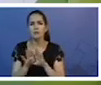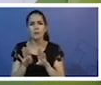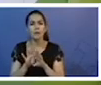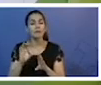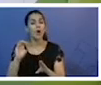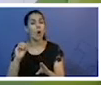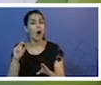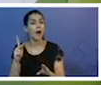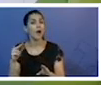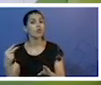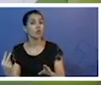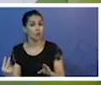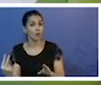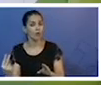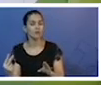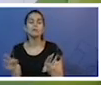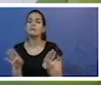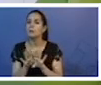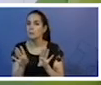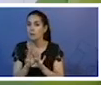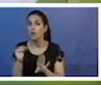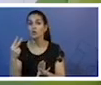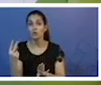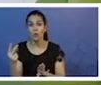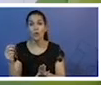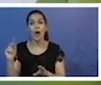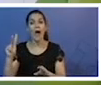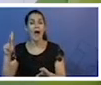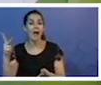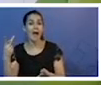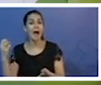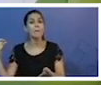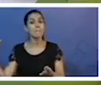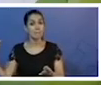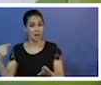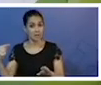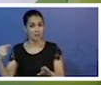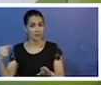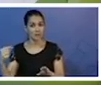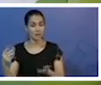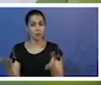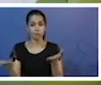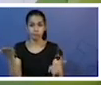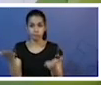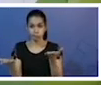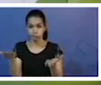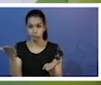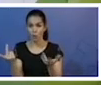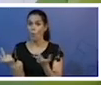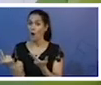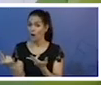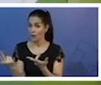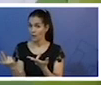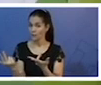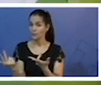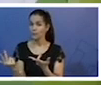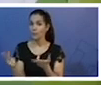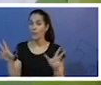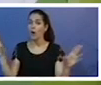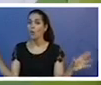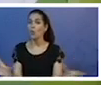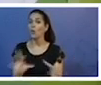aqui, significa que ela vai liberar 2OH-. Eles estão na mesma proporção. Eles vão se